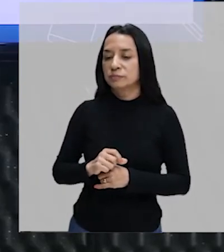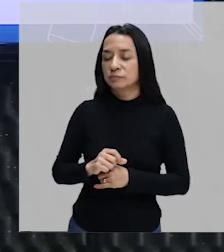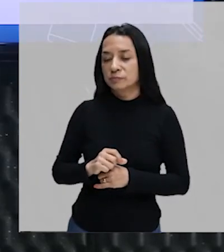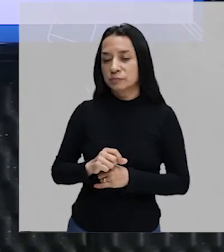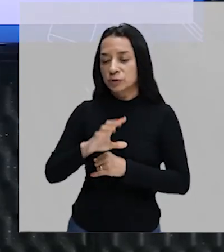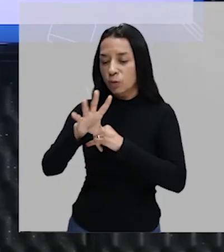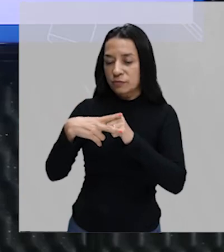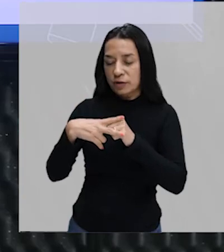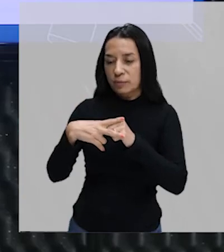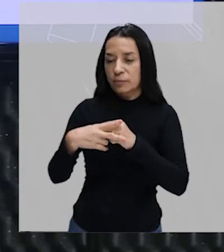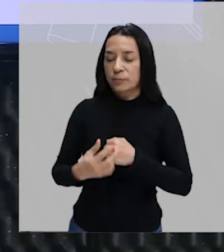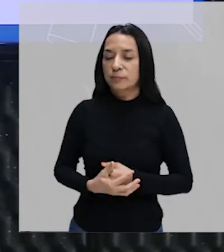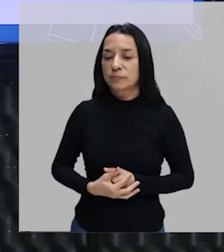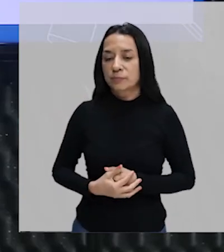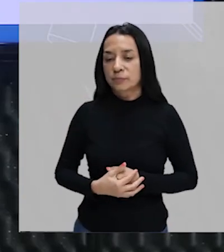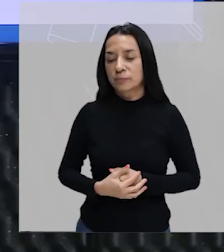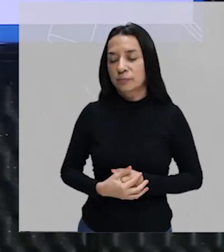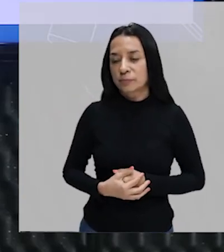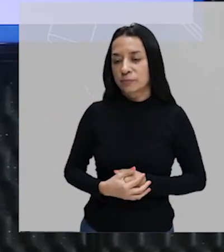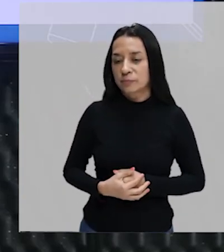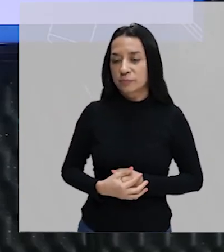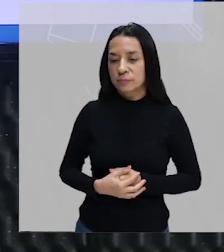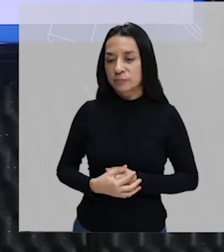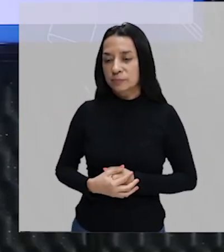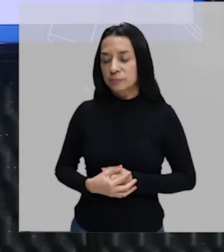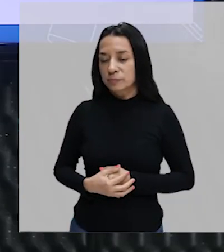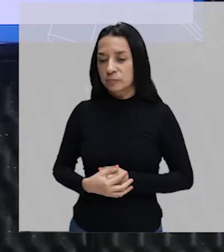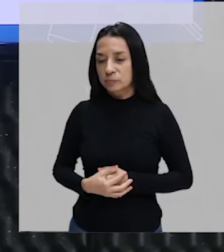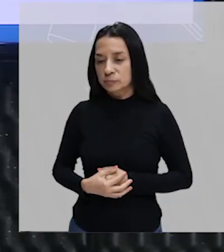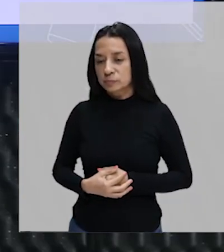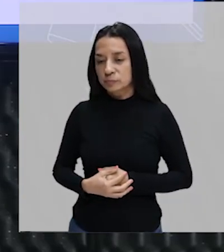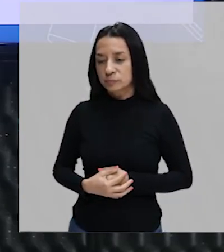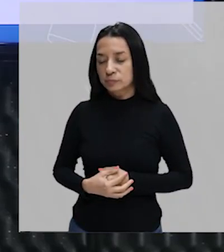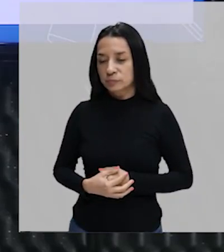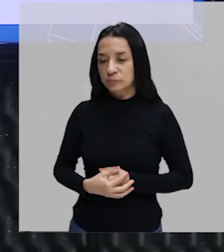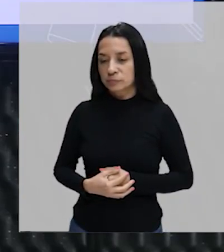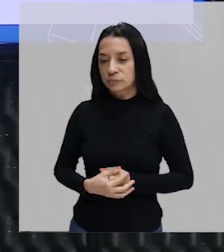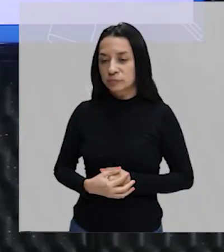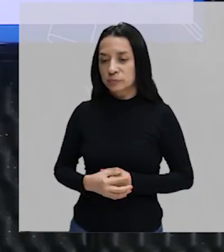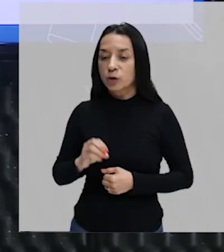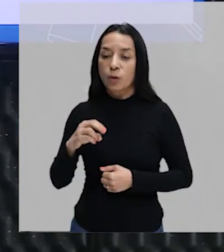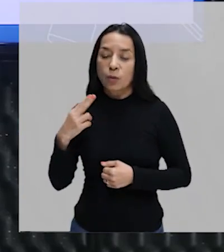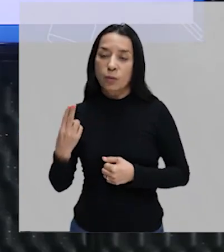Junta-se o complemento indireto mais o complemento direto mais o verbo, tá? Então, eu posso ter somente